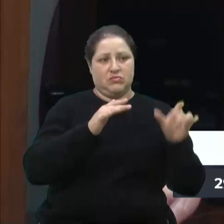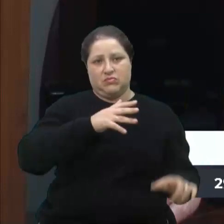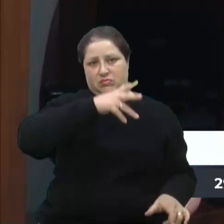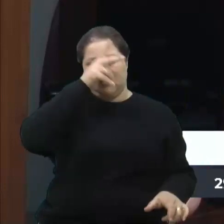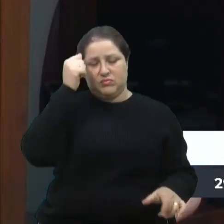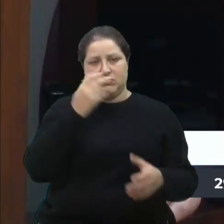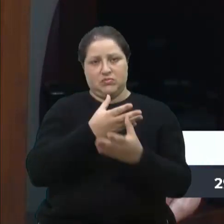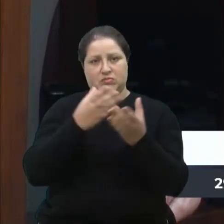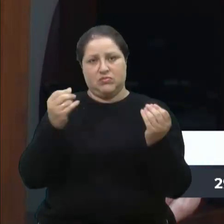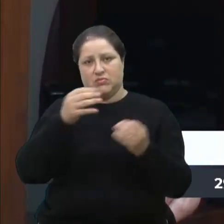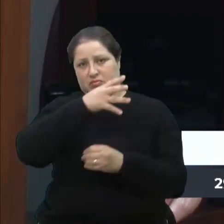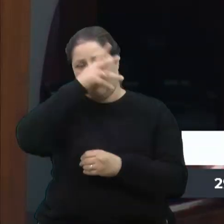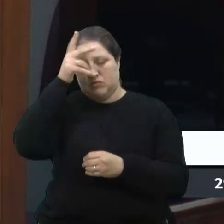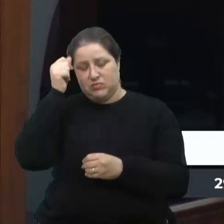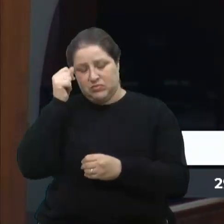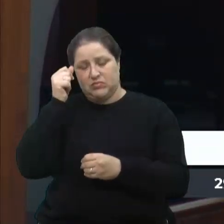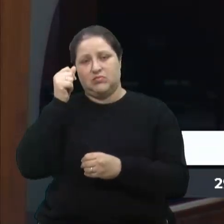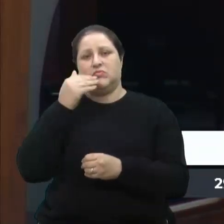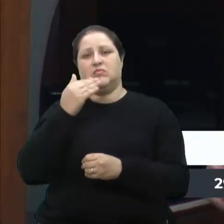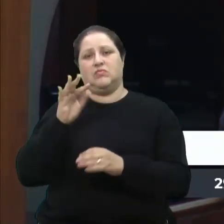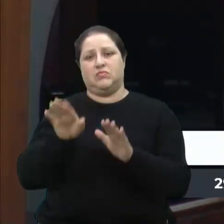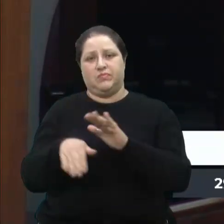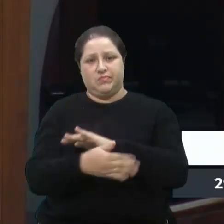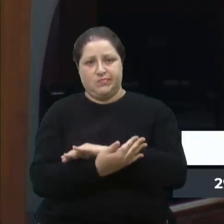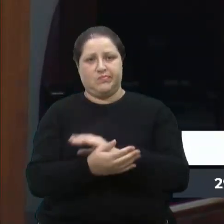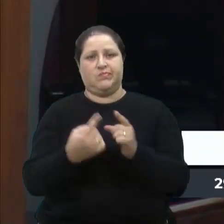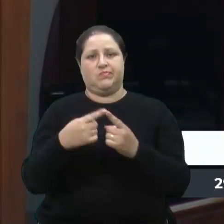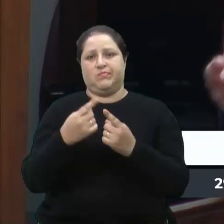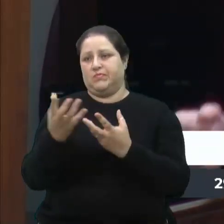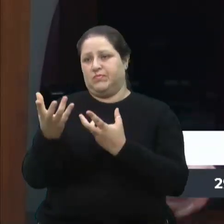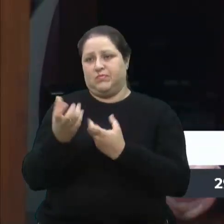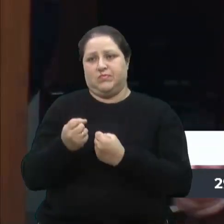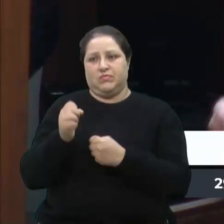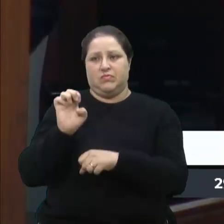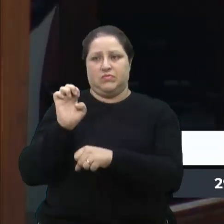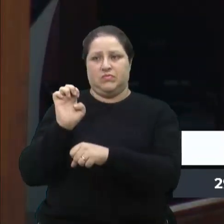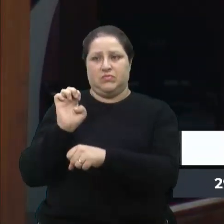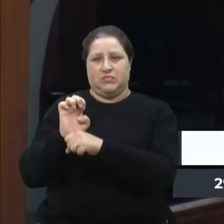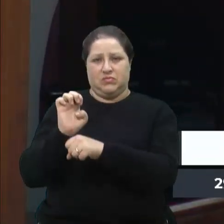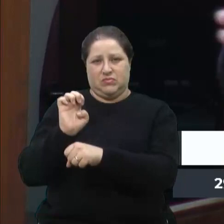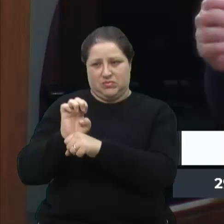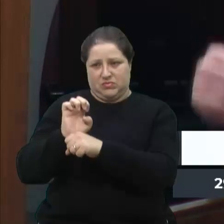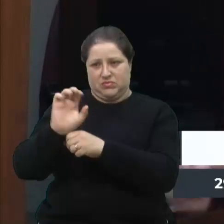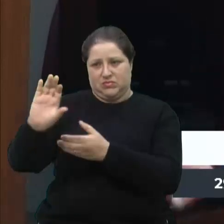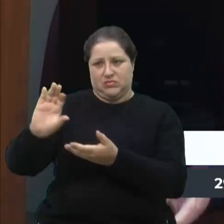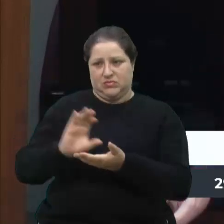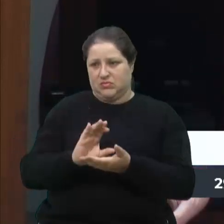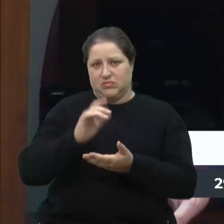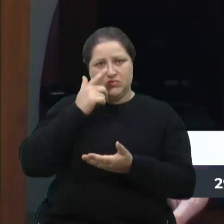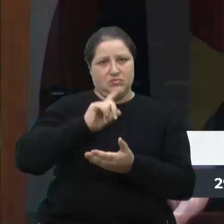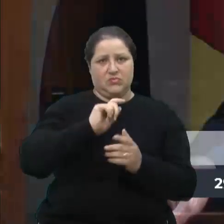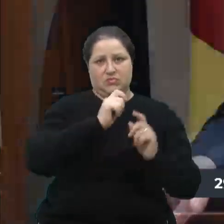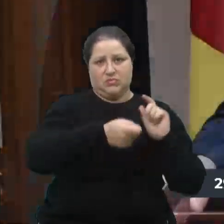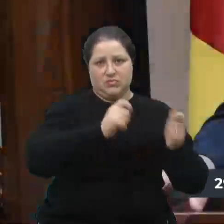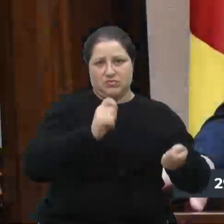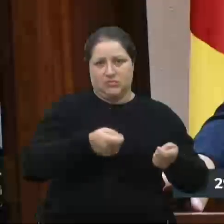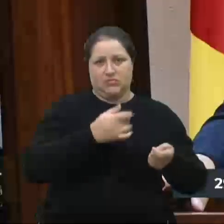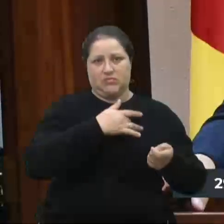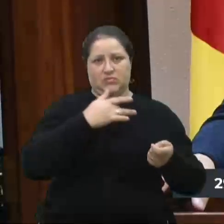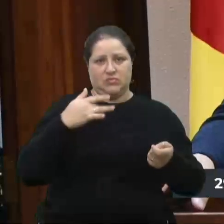nas cidades, porque não tinham dinheiro, não recebiam o dinheiro do estado para poder bancar a saúde, a educação no